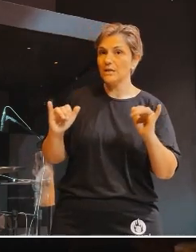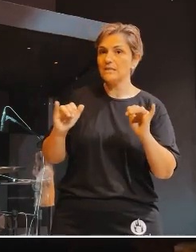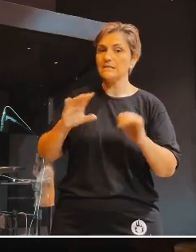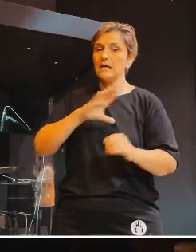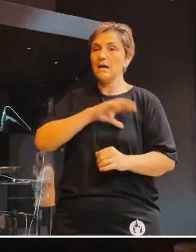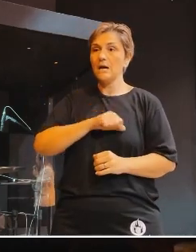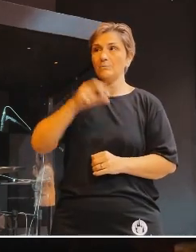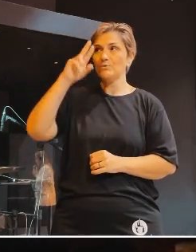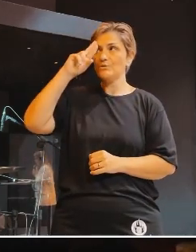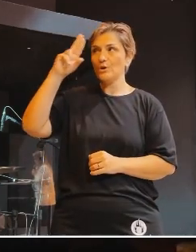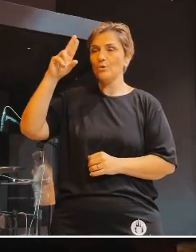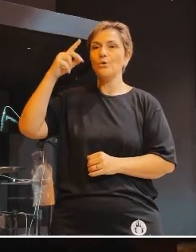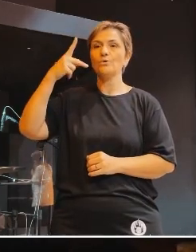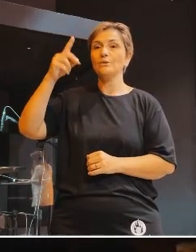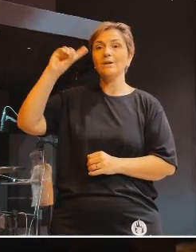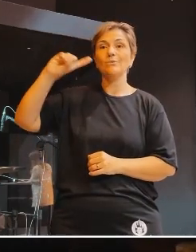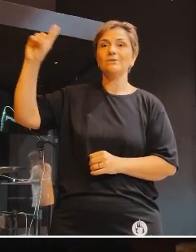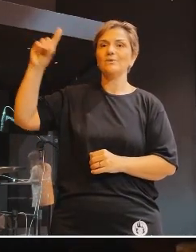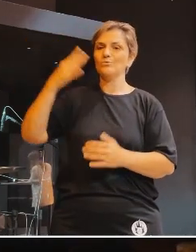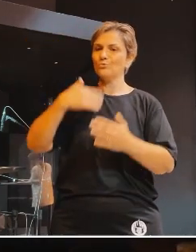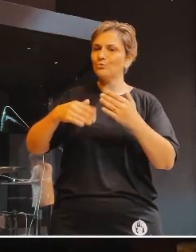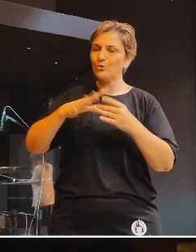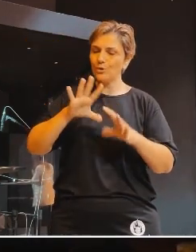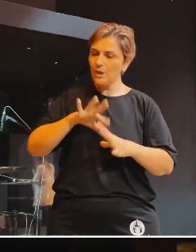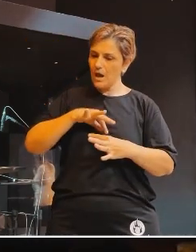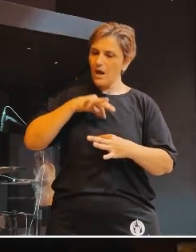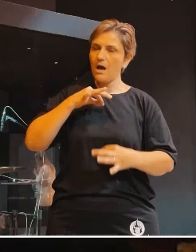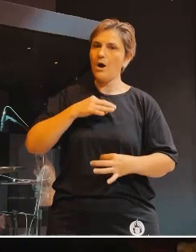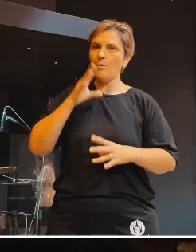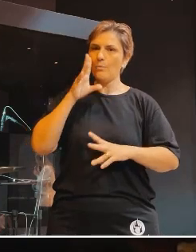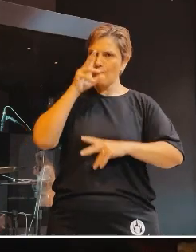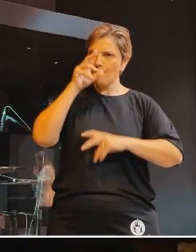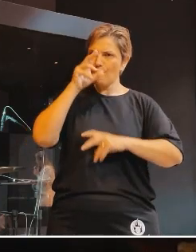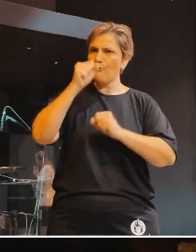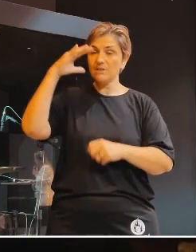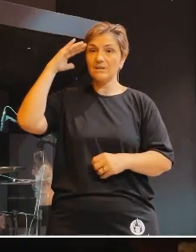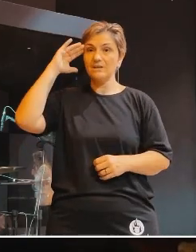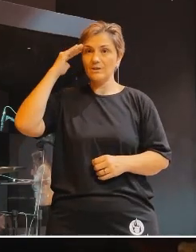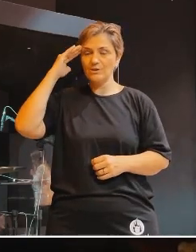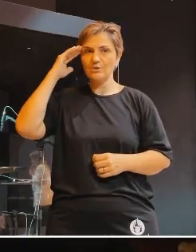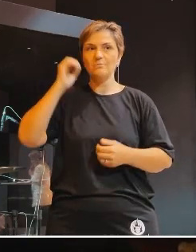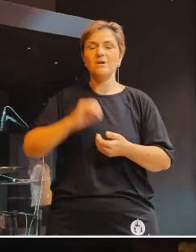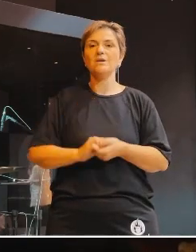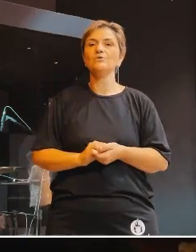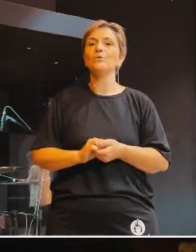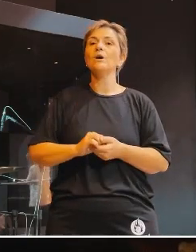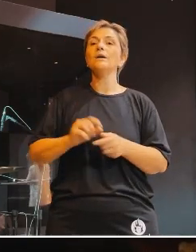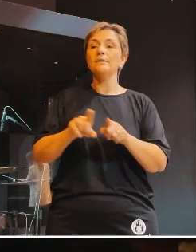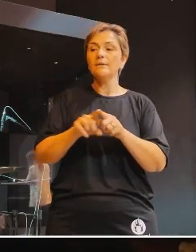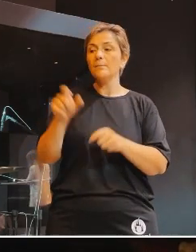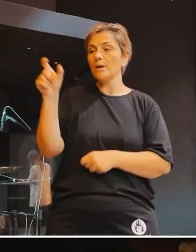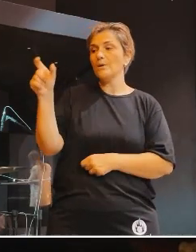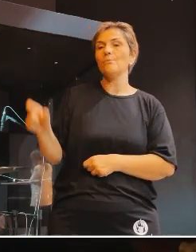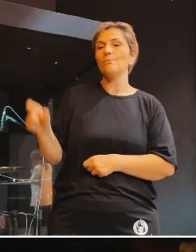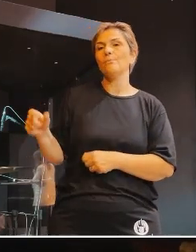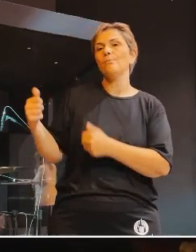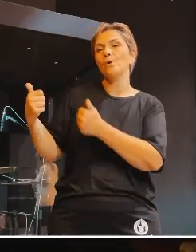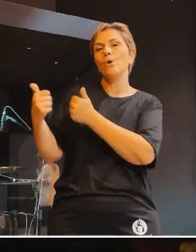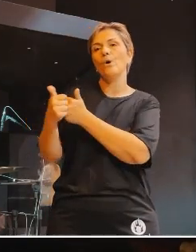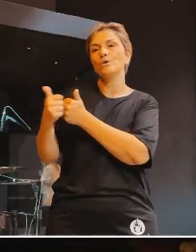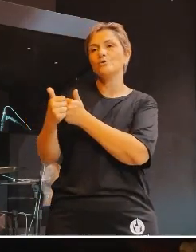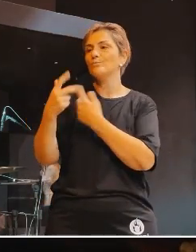toda a sua alma, com todas as suas forças e com todo o seu entendimento. E ame ao seu próximo como a você